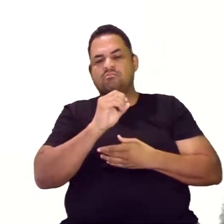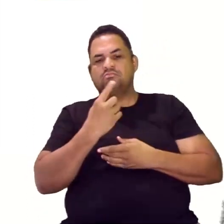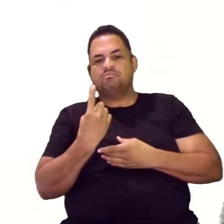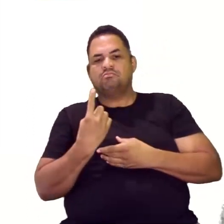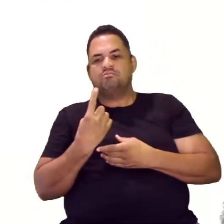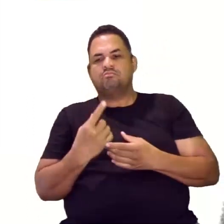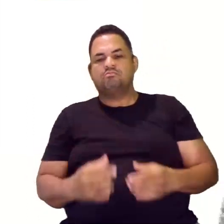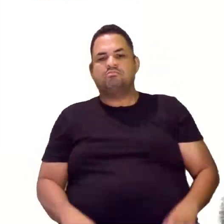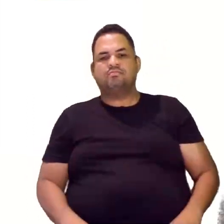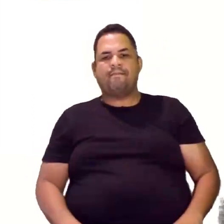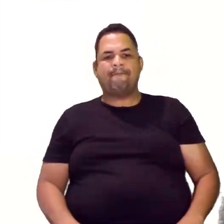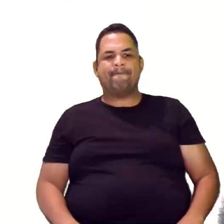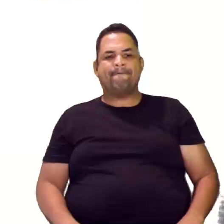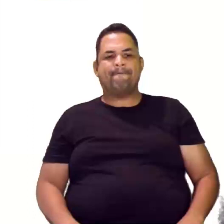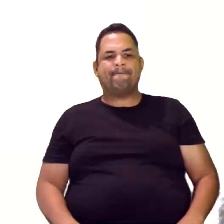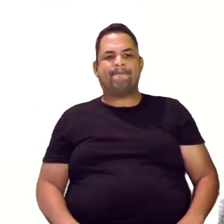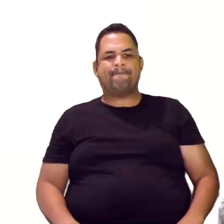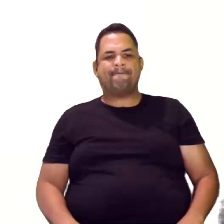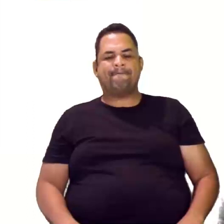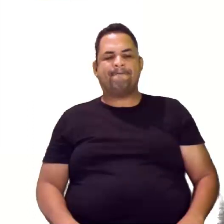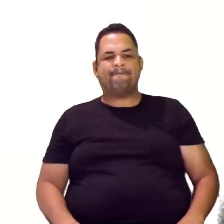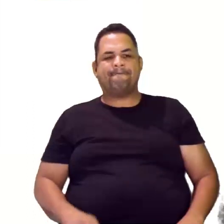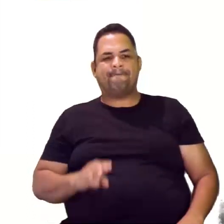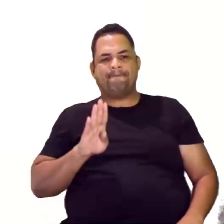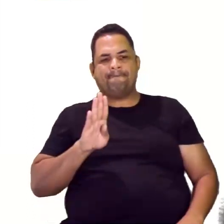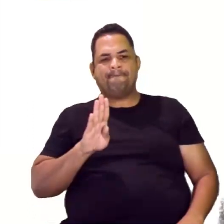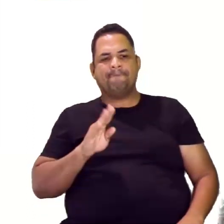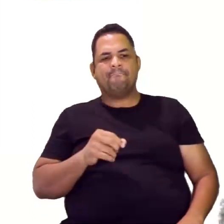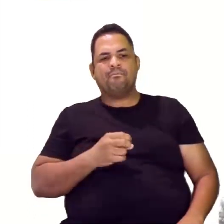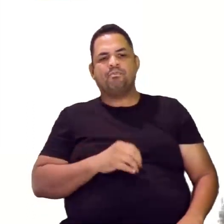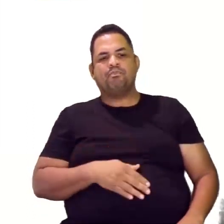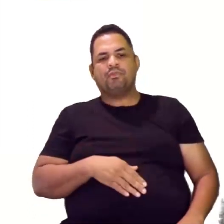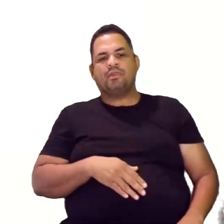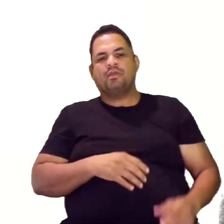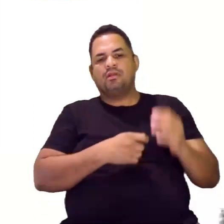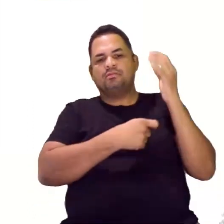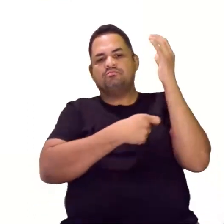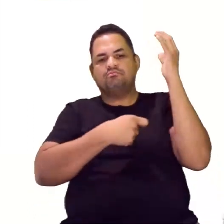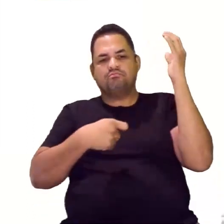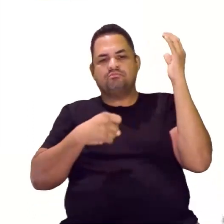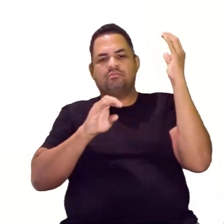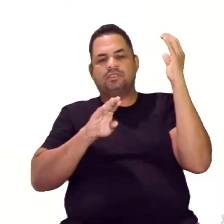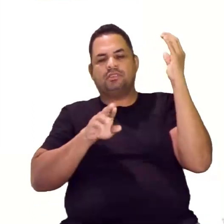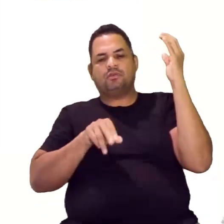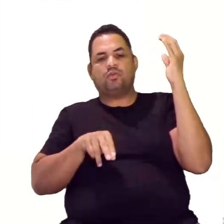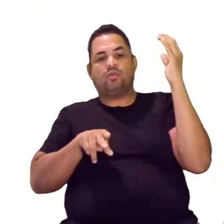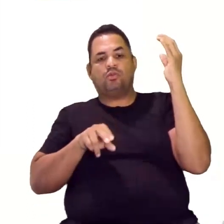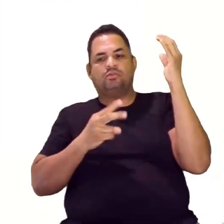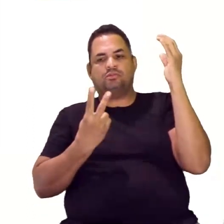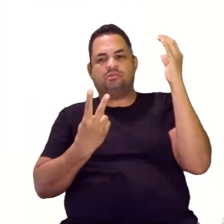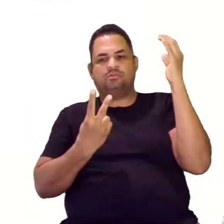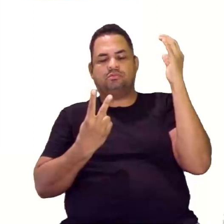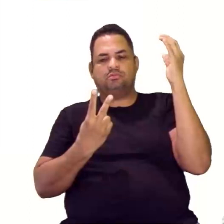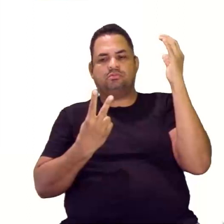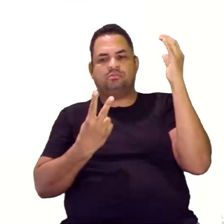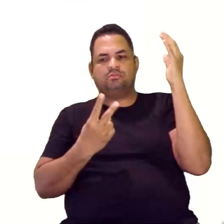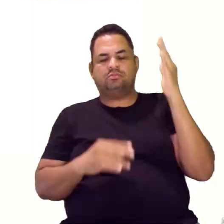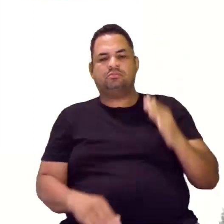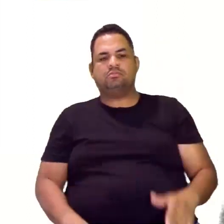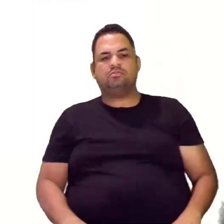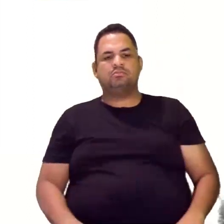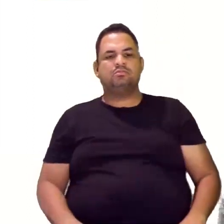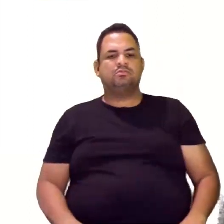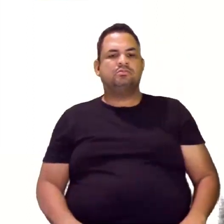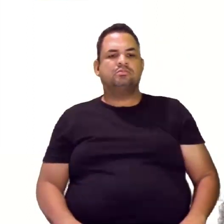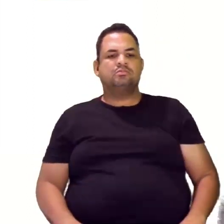né? Agora, letra D. A abscissa de B igual a 2, eu tenho como afirmar? Deixa eu ver. Para ser 2 ali, a